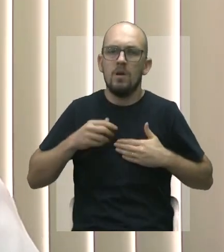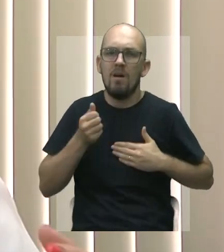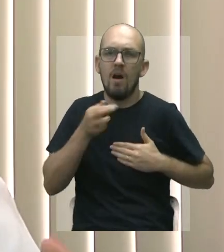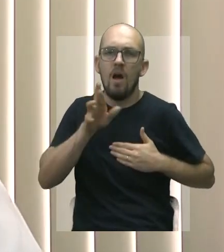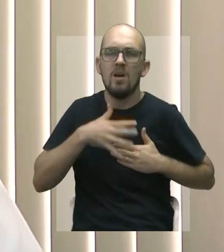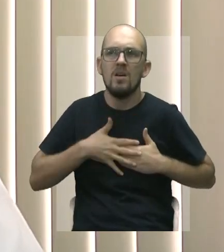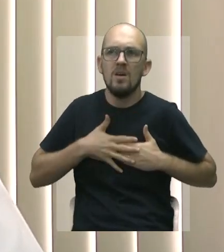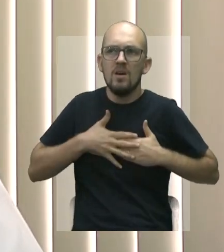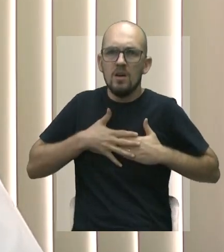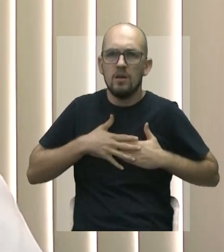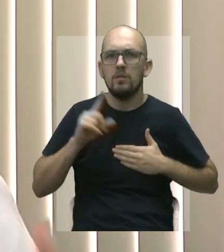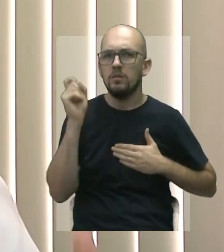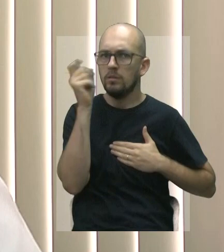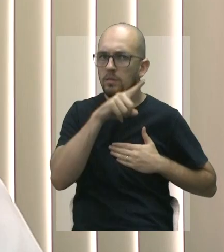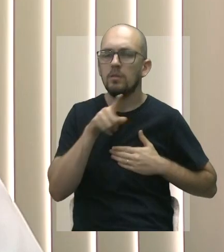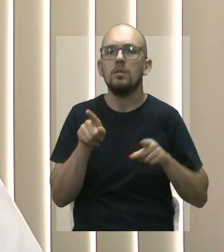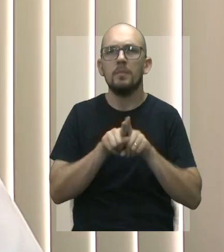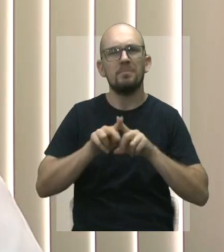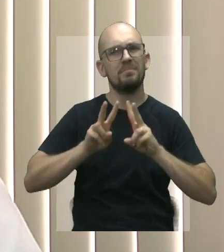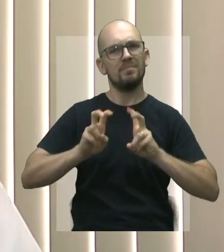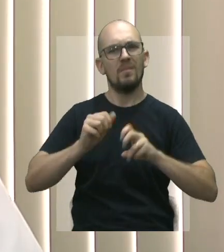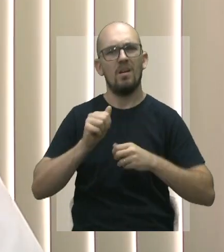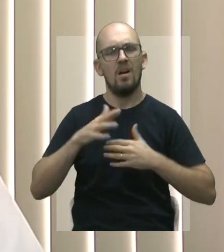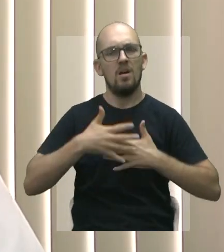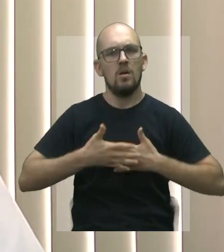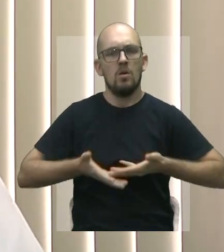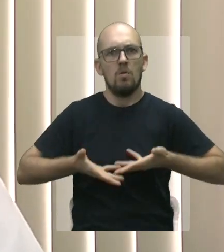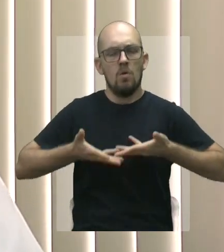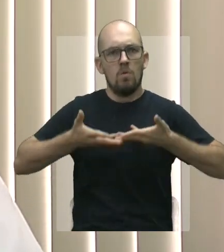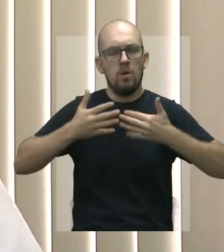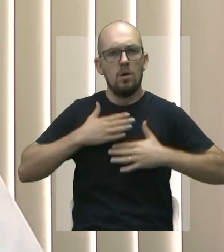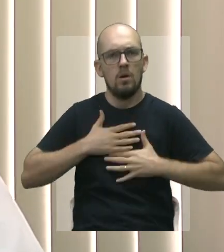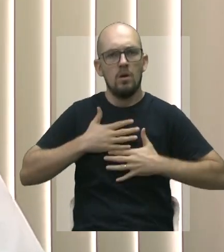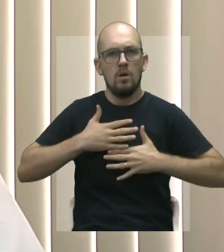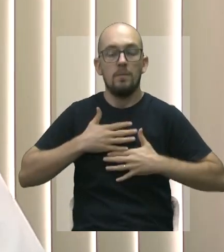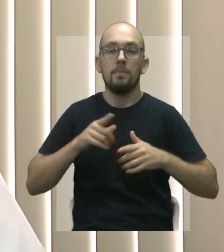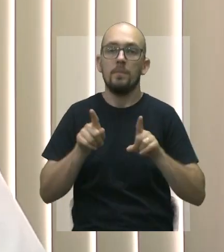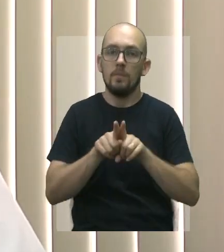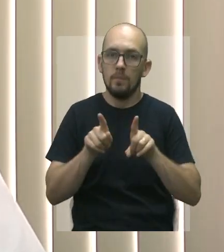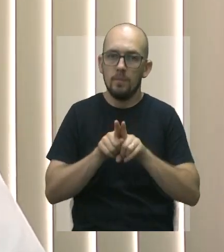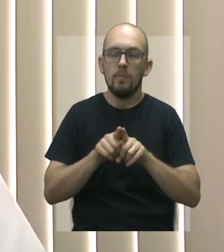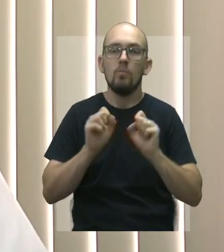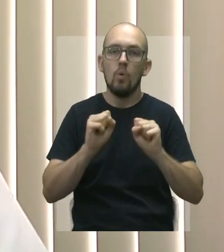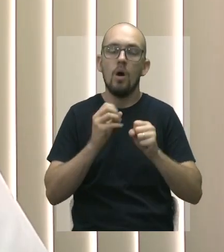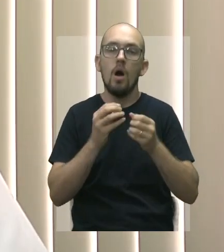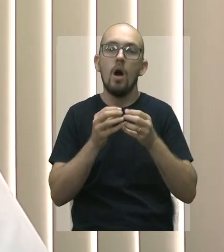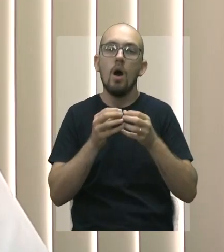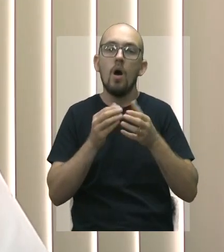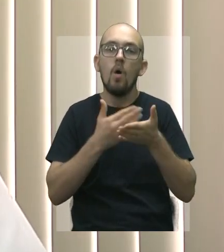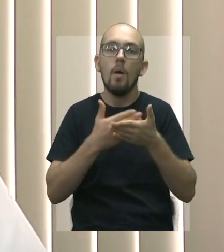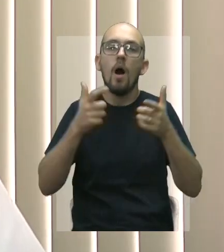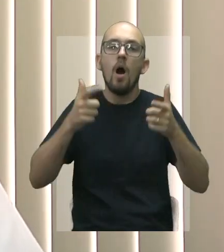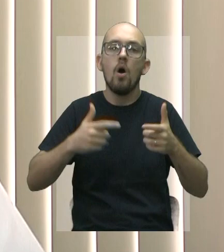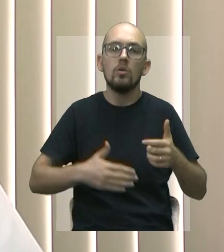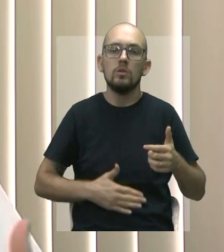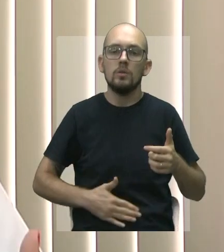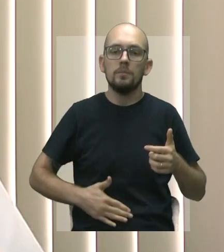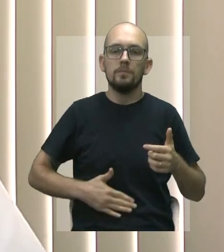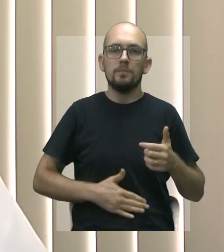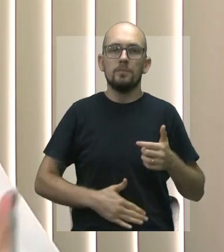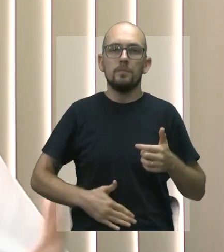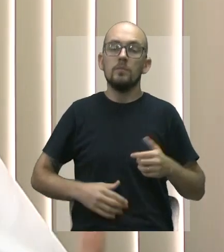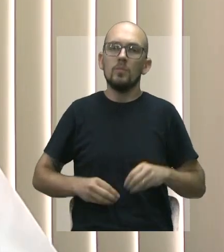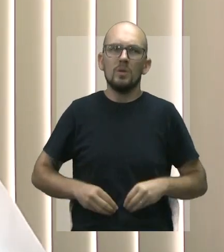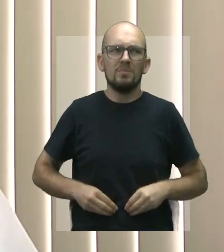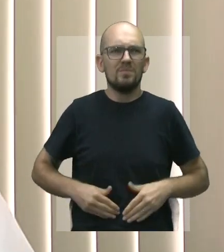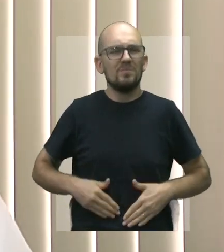respiratório, podem causar falta de ar, podem também ter aumento de linfonodos na região do abdômen, levando a uma sensação